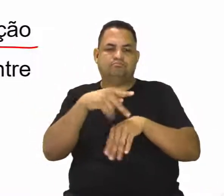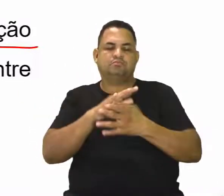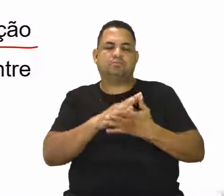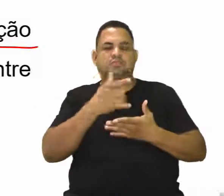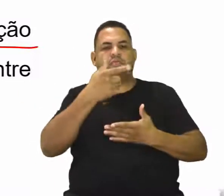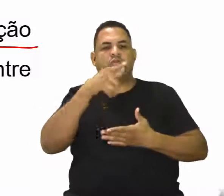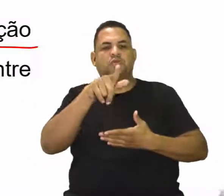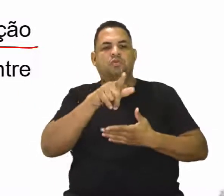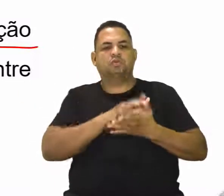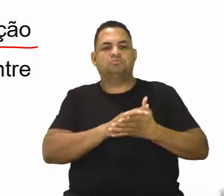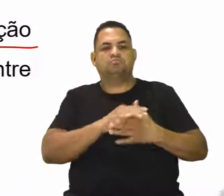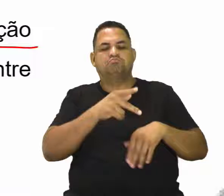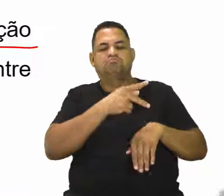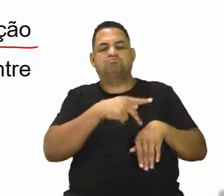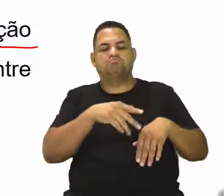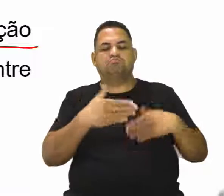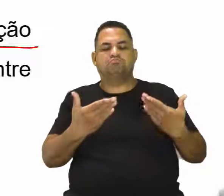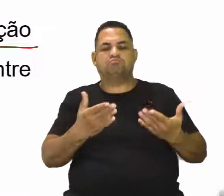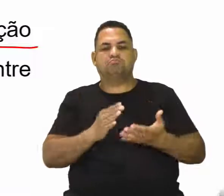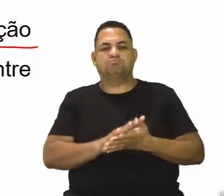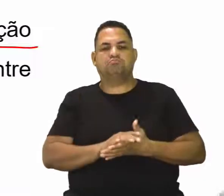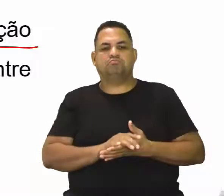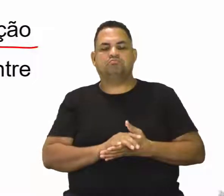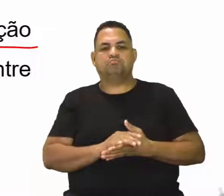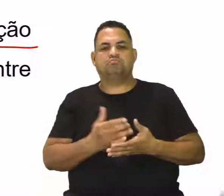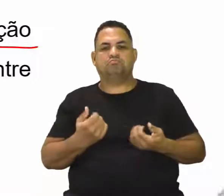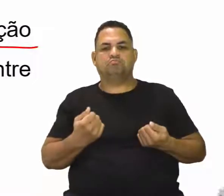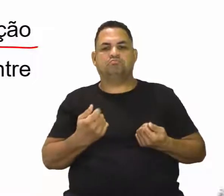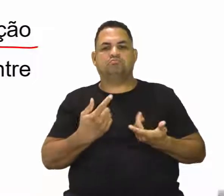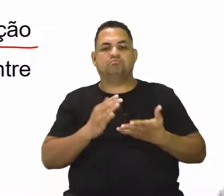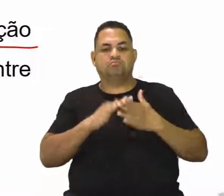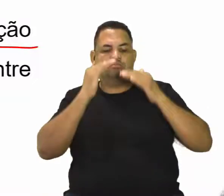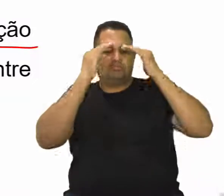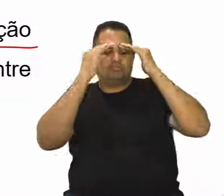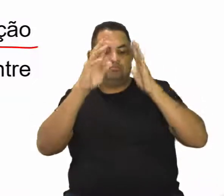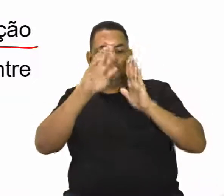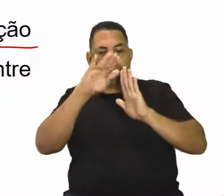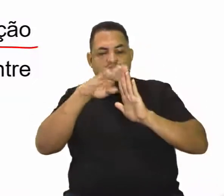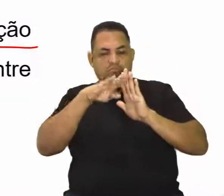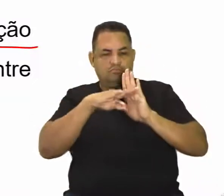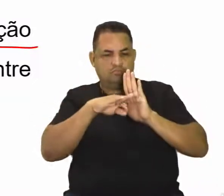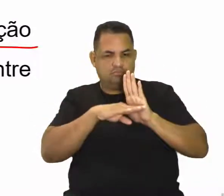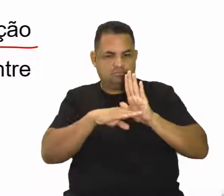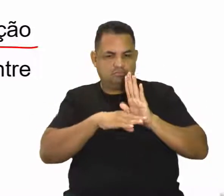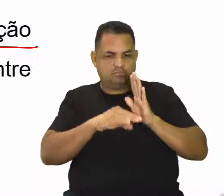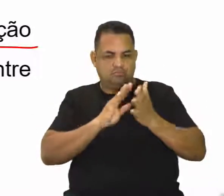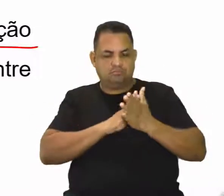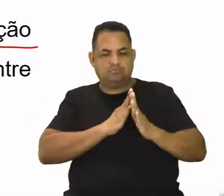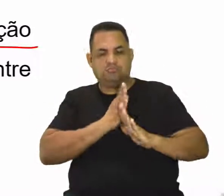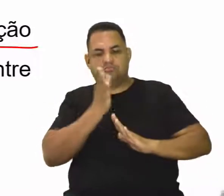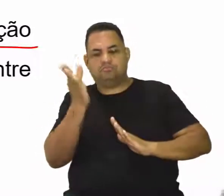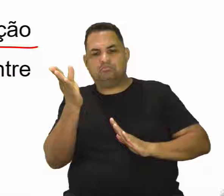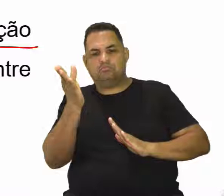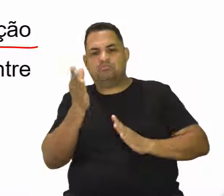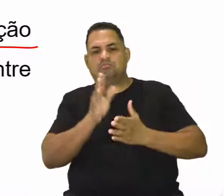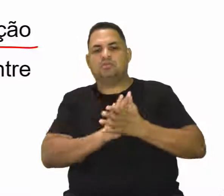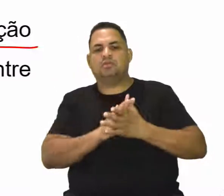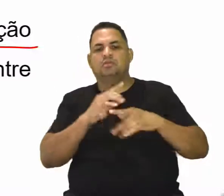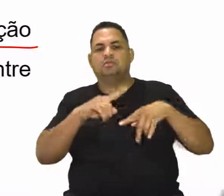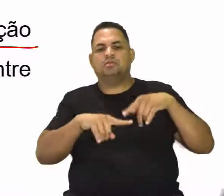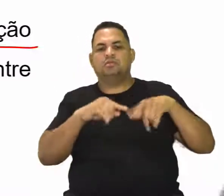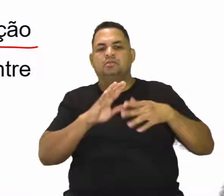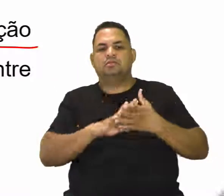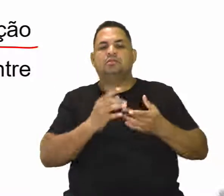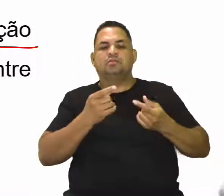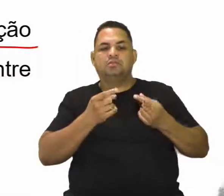Y. Ou seja, aonde eu obedecer os critérios para enviar o meu produto, eu vou